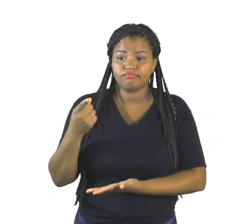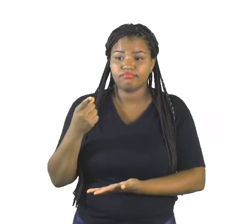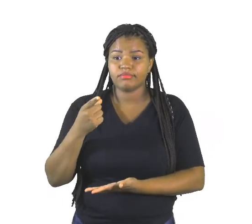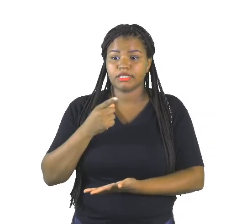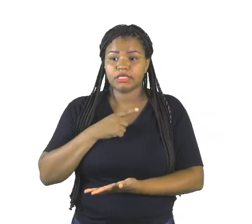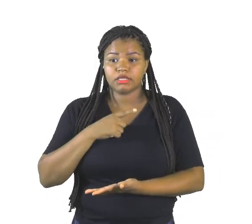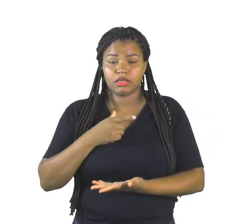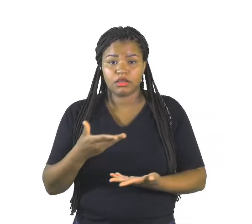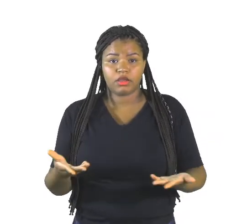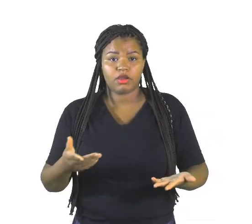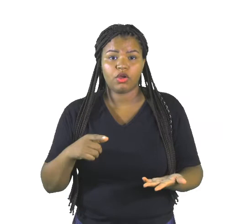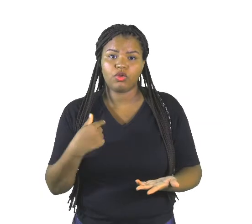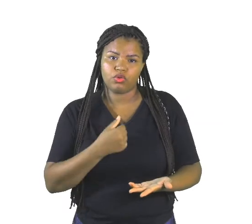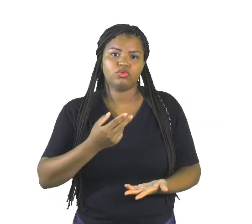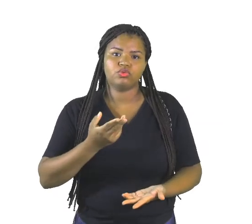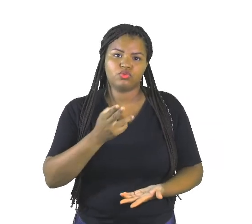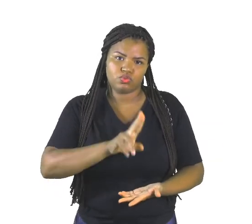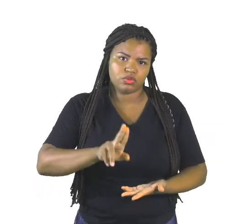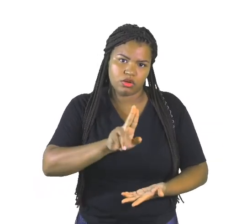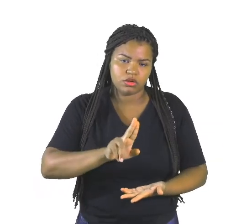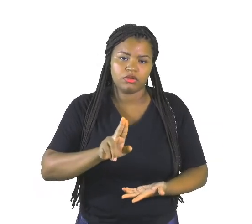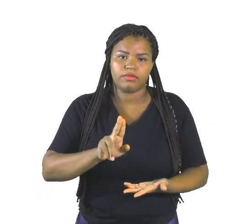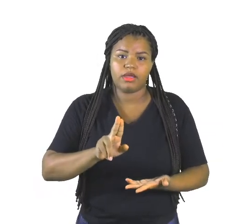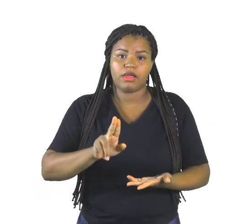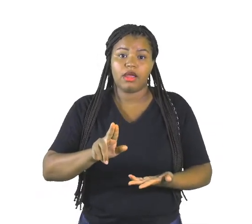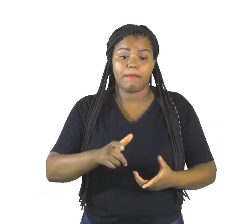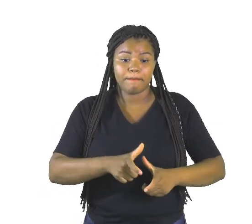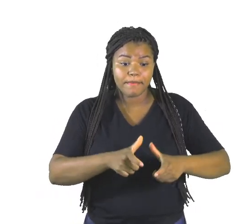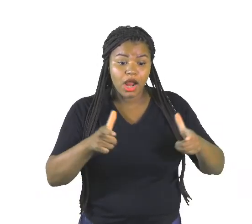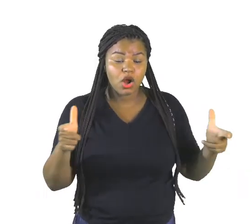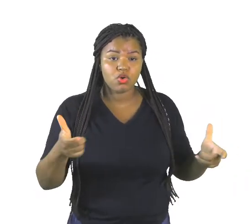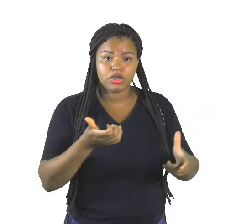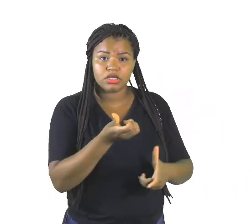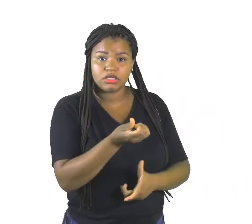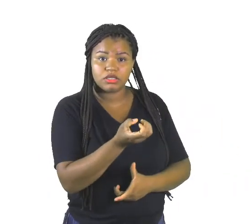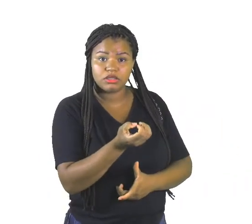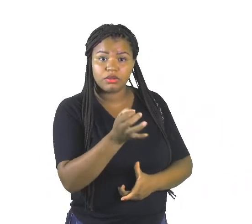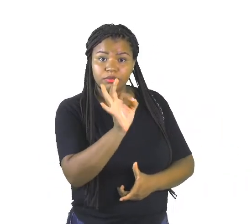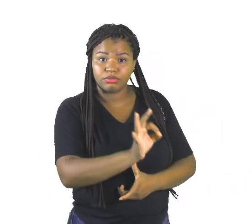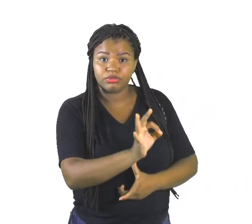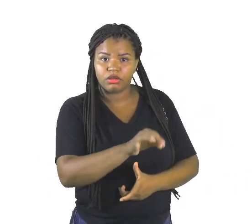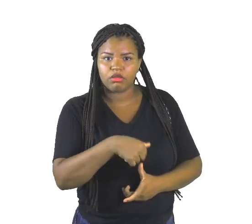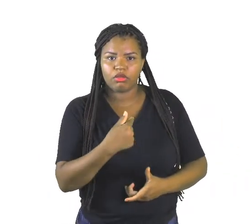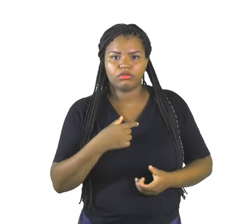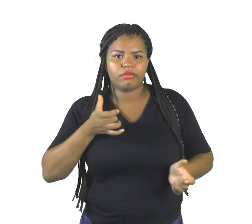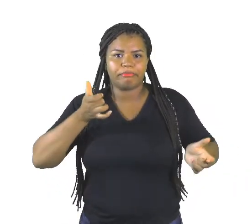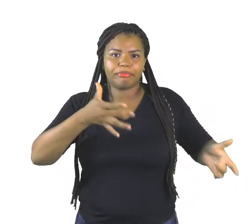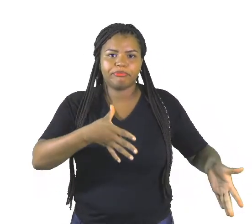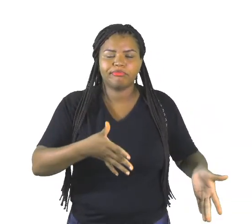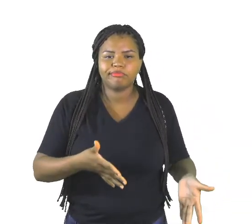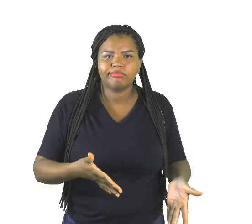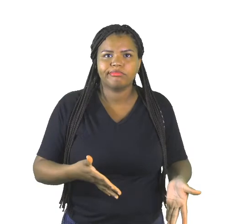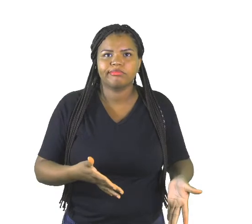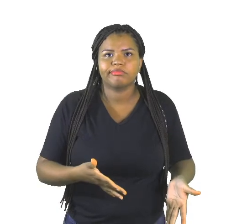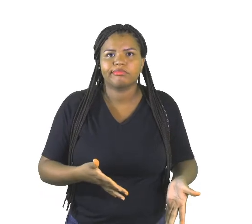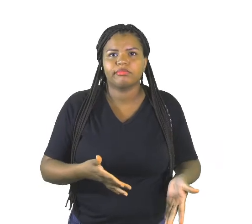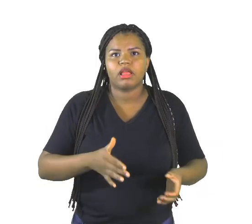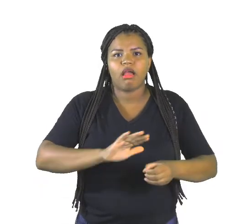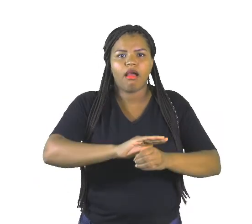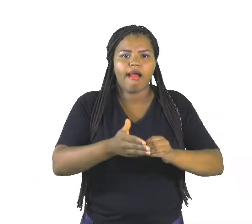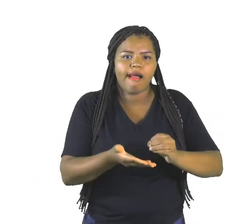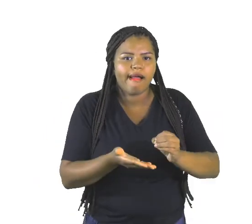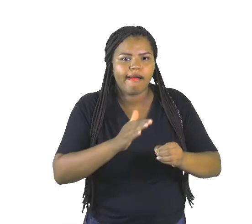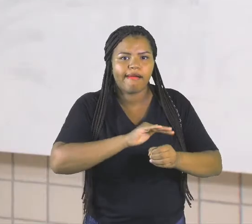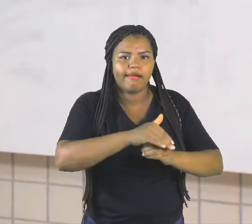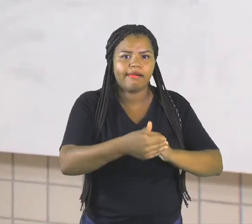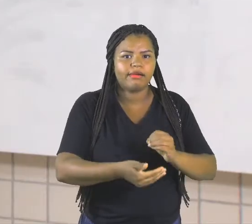nós consumimos. Grande parte do alimento, 60%, nós jogamos fora. O que nós jogamos fora? Às vezes é a casca, às